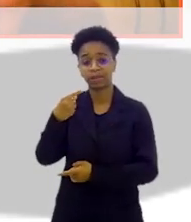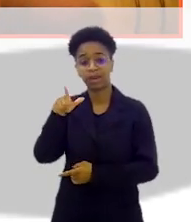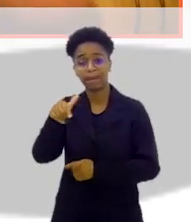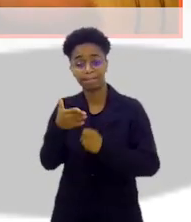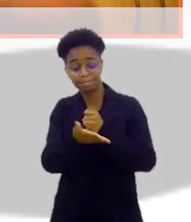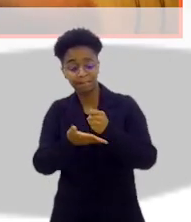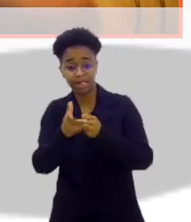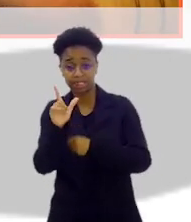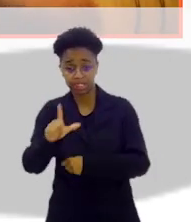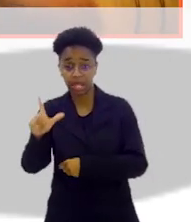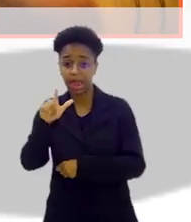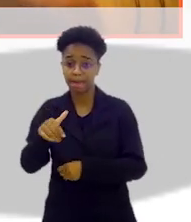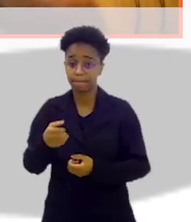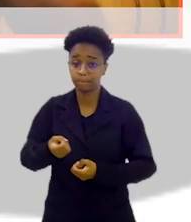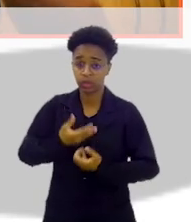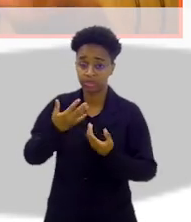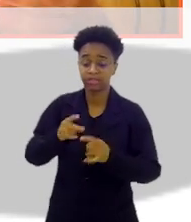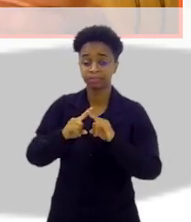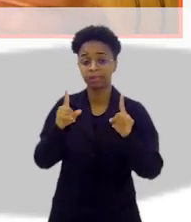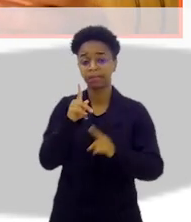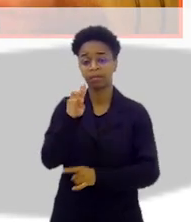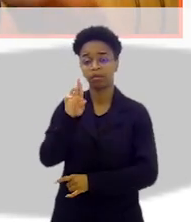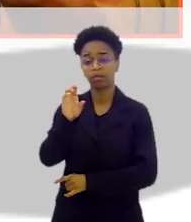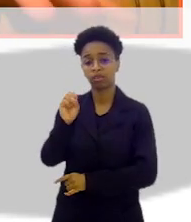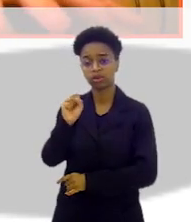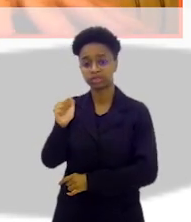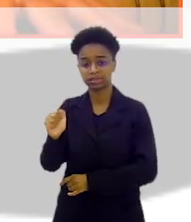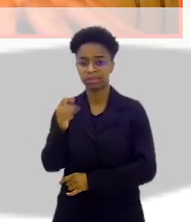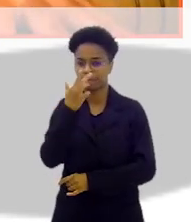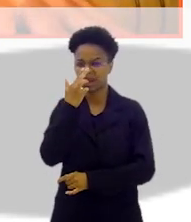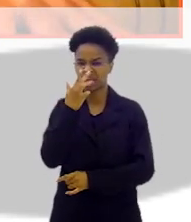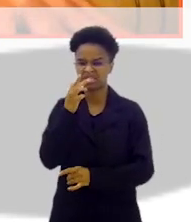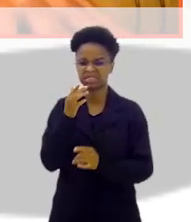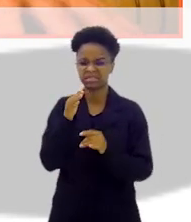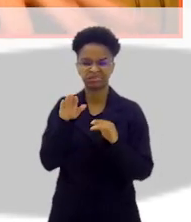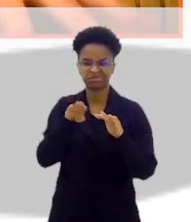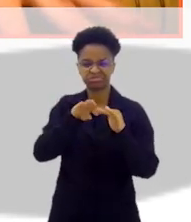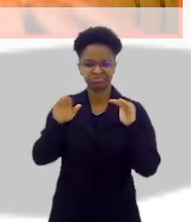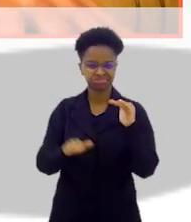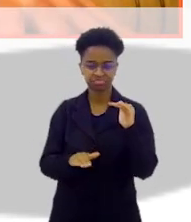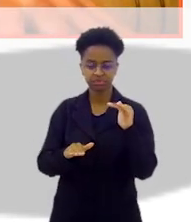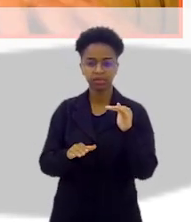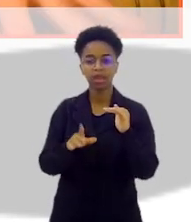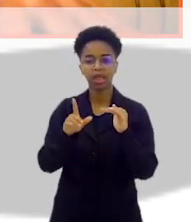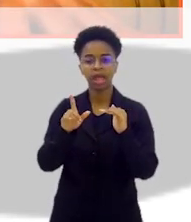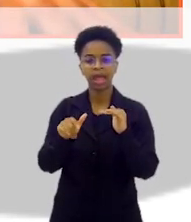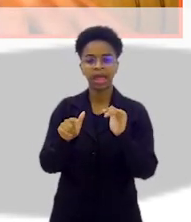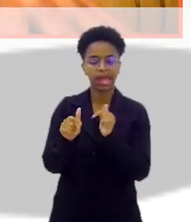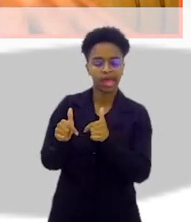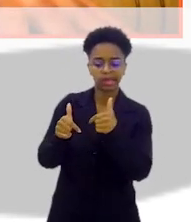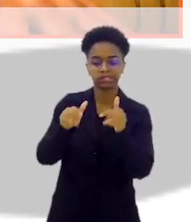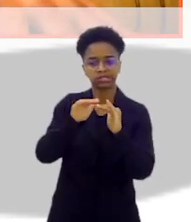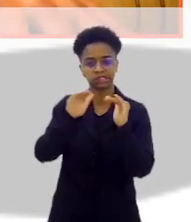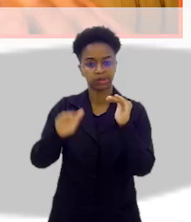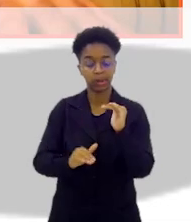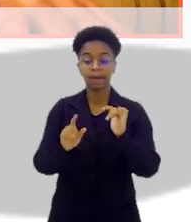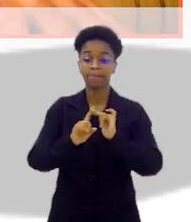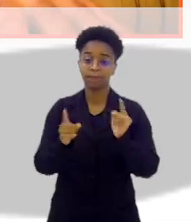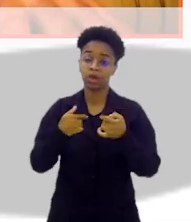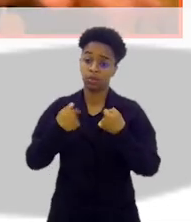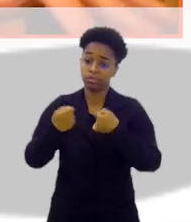quintessência da literatura é a poesia. E a prosa era um estilo inferior, era uma providência